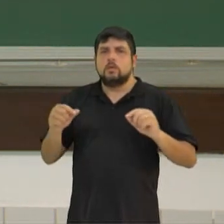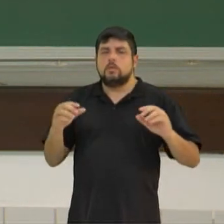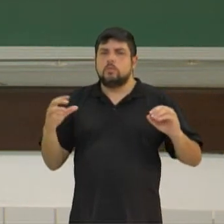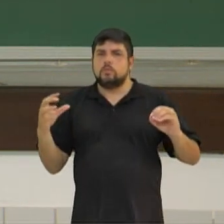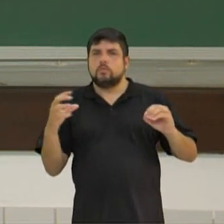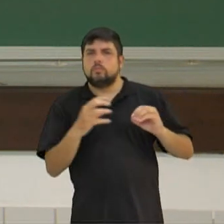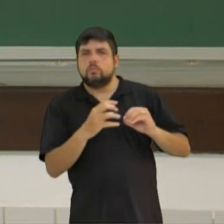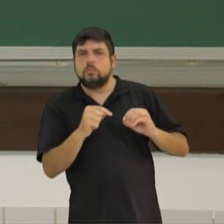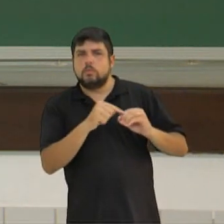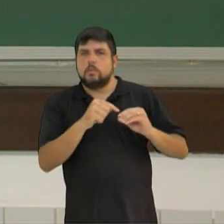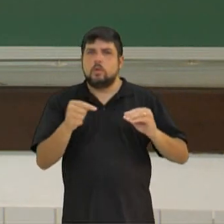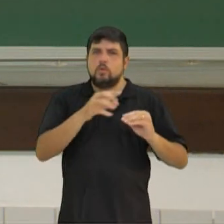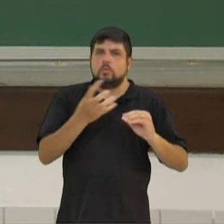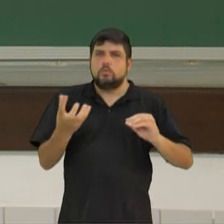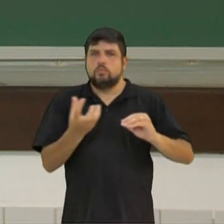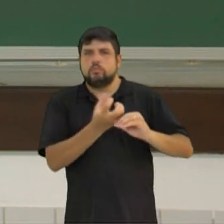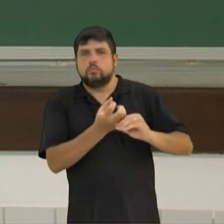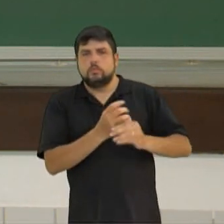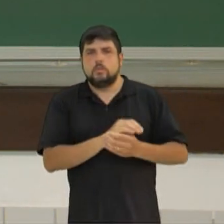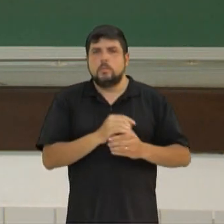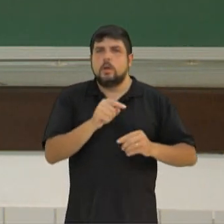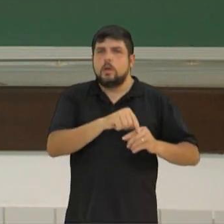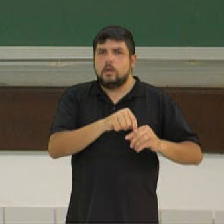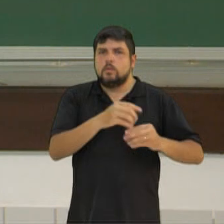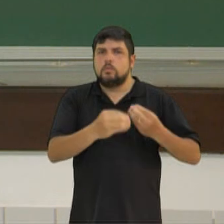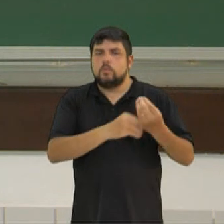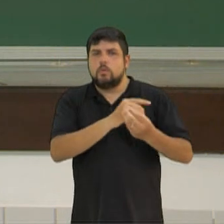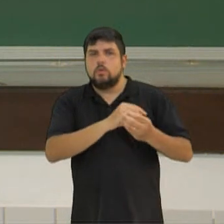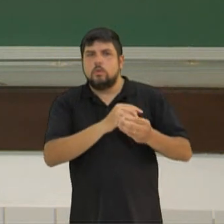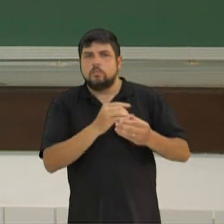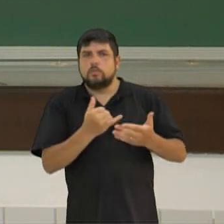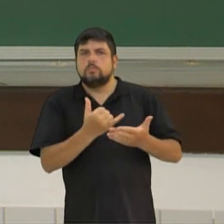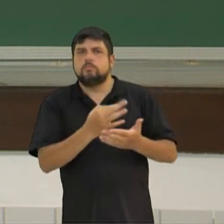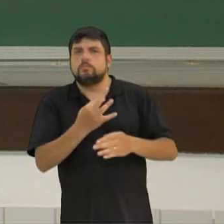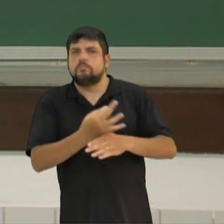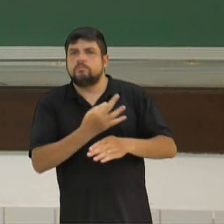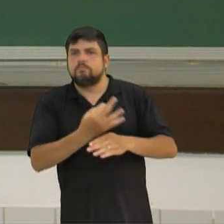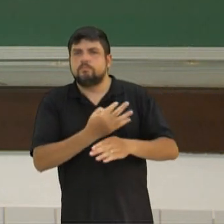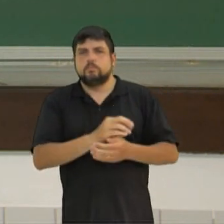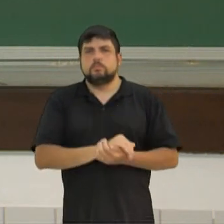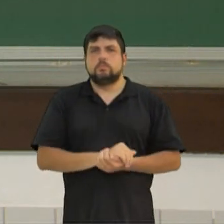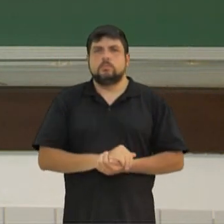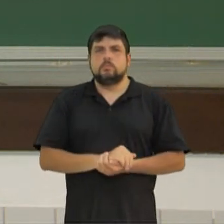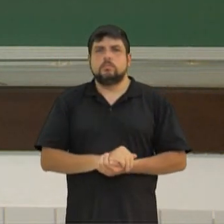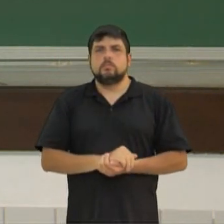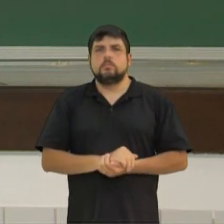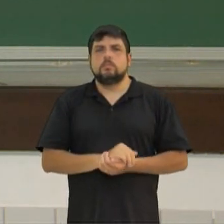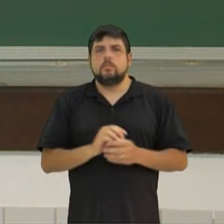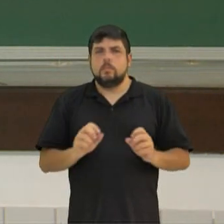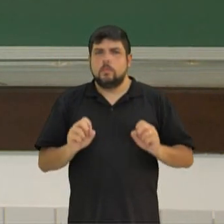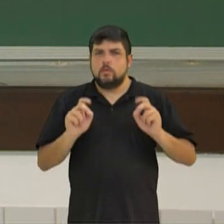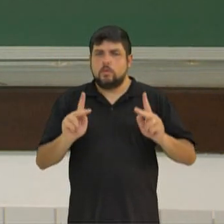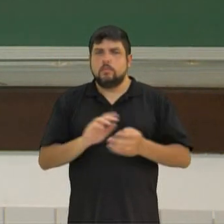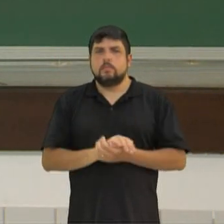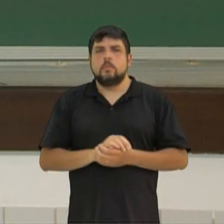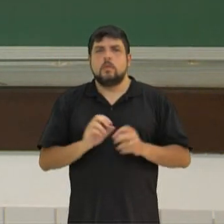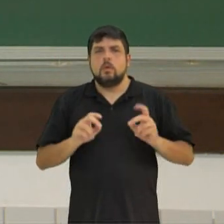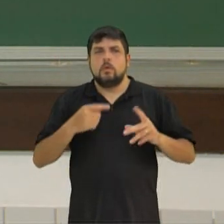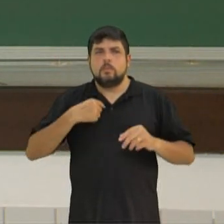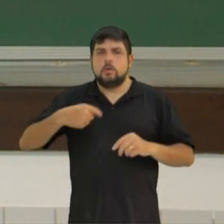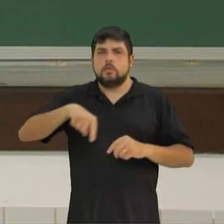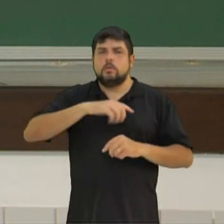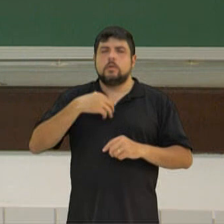oxidante do outro componente que vai sofrer a oxidação. Certo? Aí a gente sabe que lá na